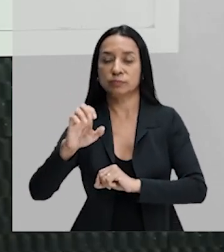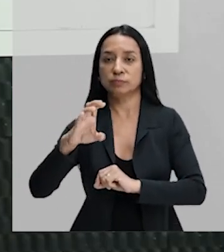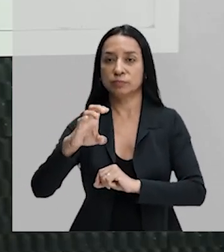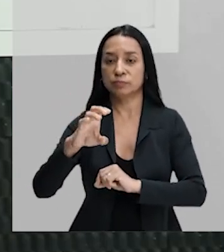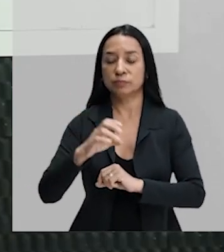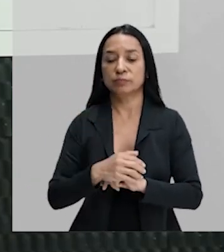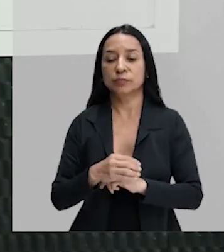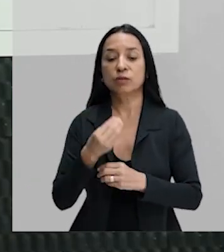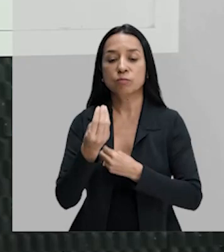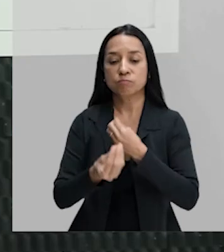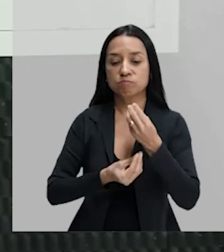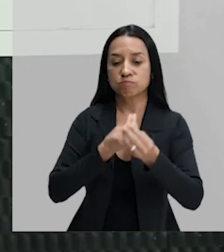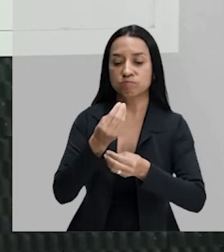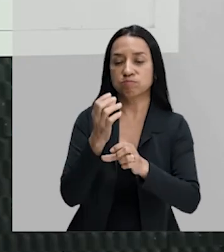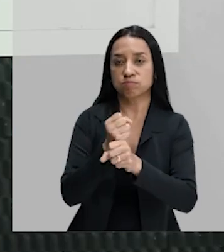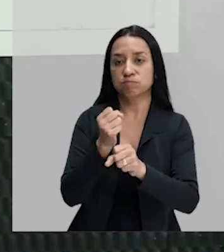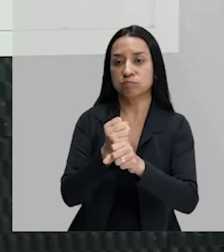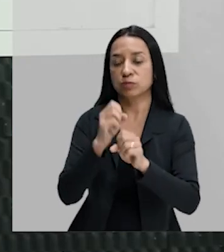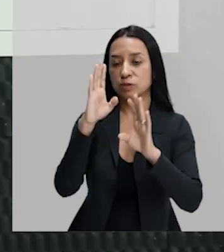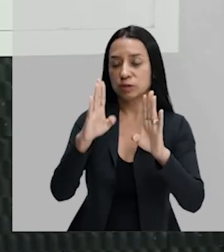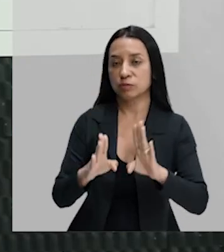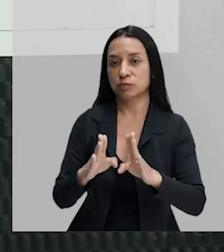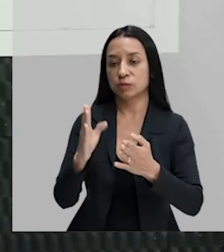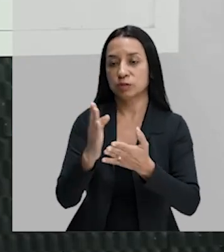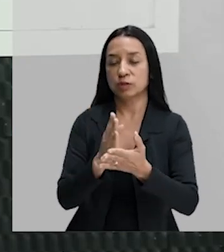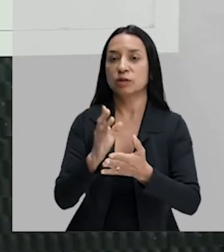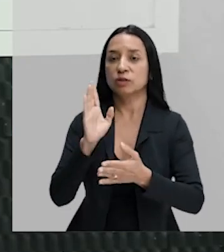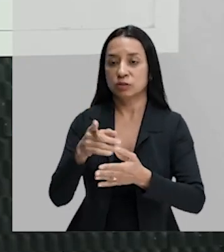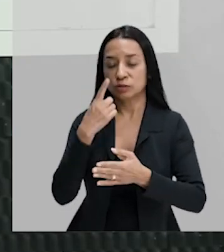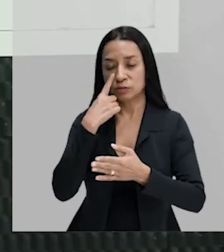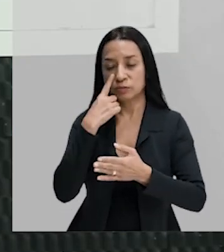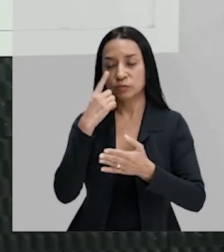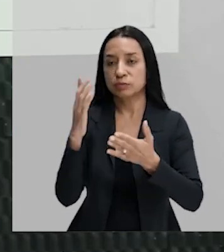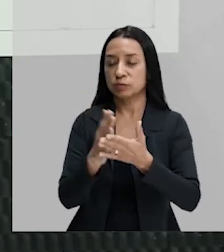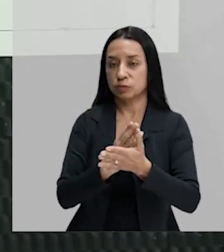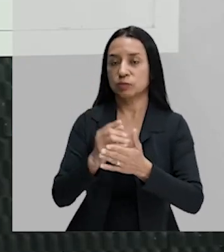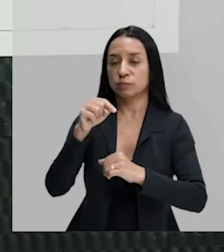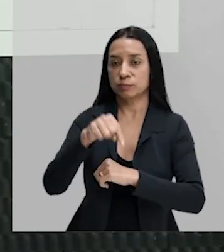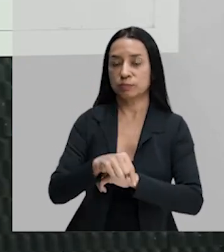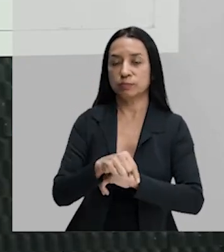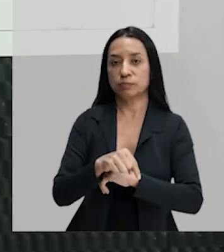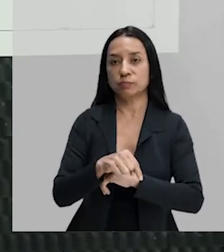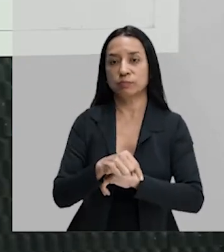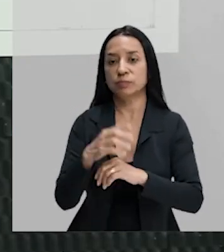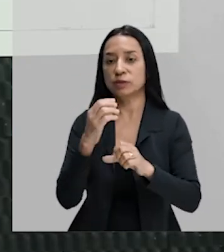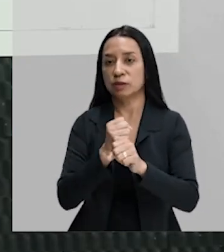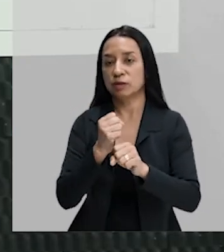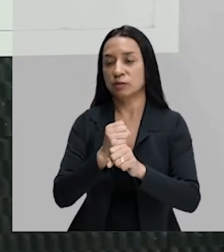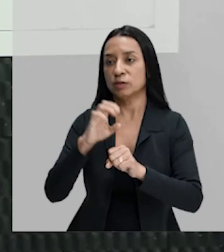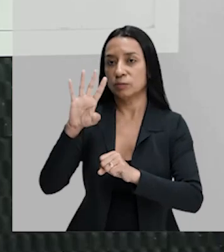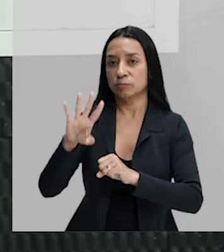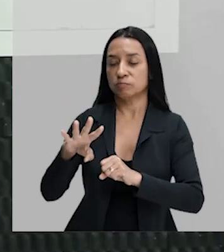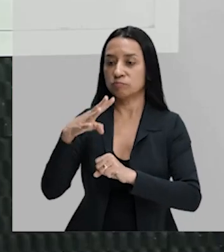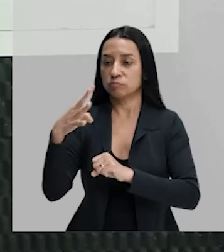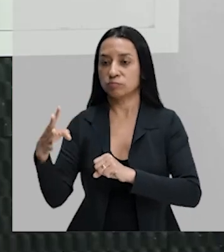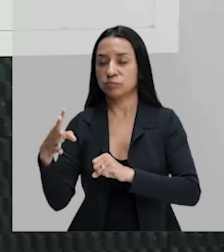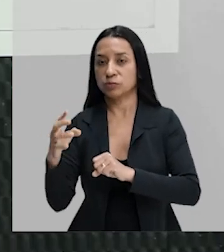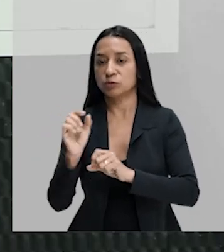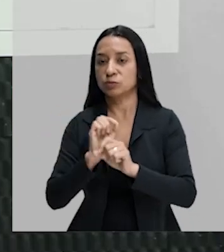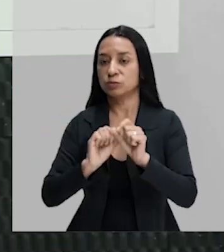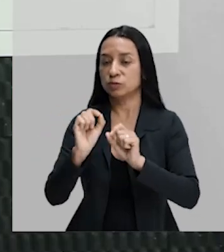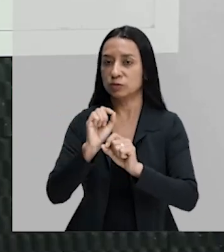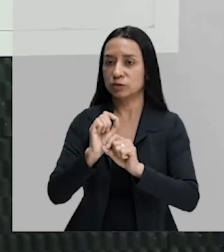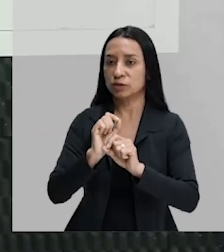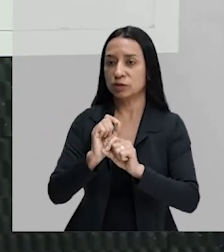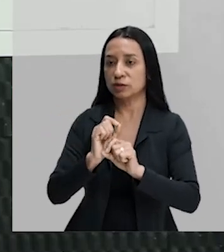maneiras de calcular determinante já viu algumas aqui cálculo determinante de matriz de ordem 2 de ordem 3